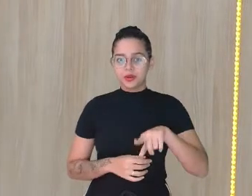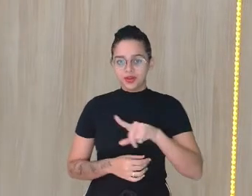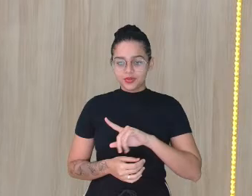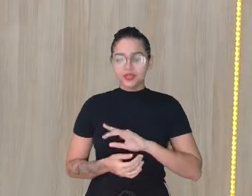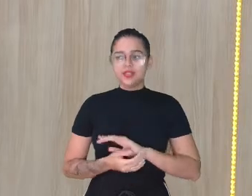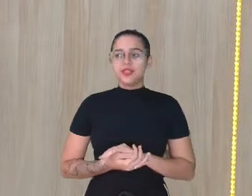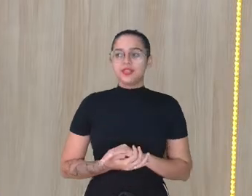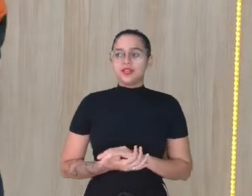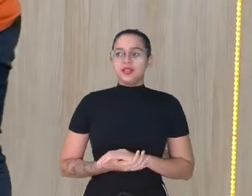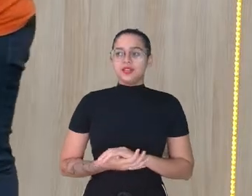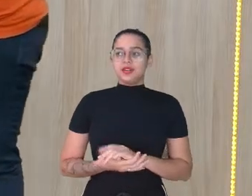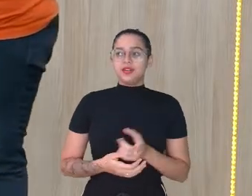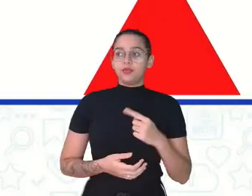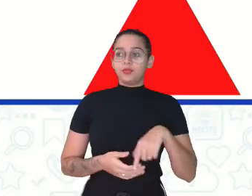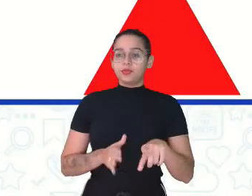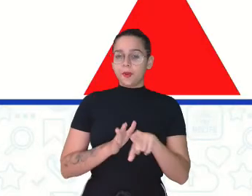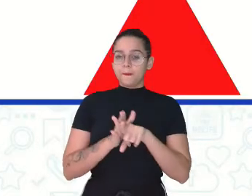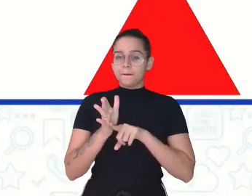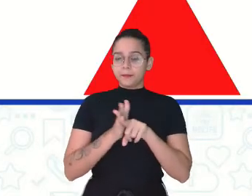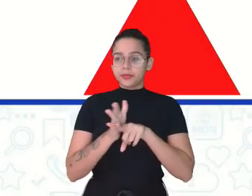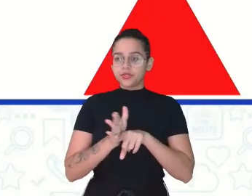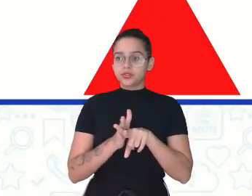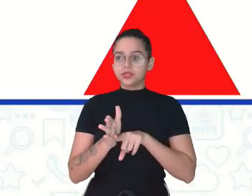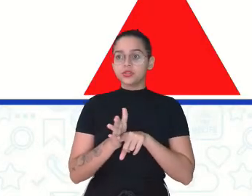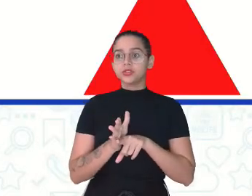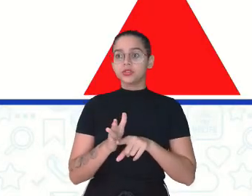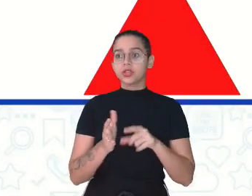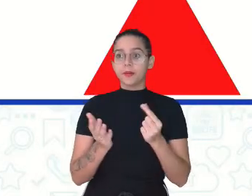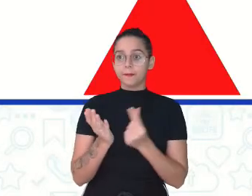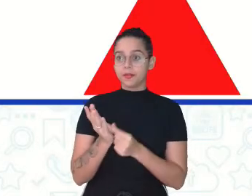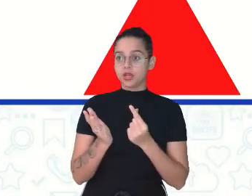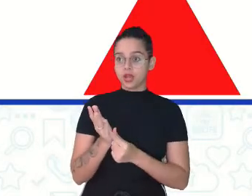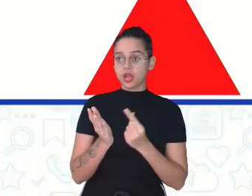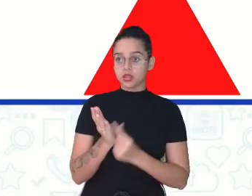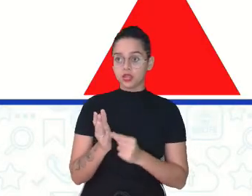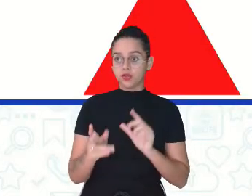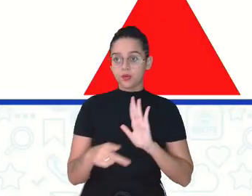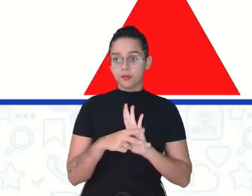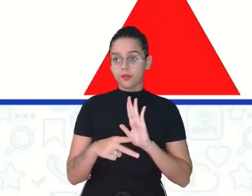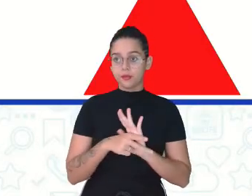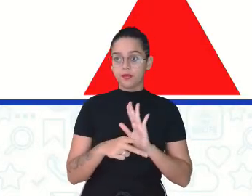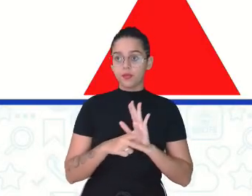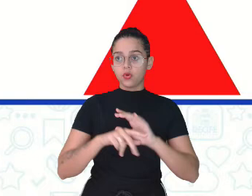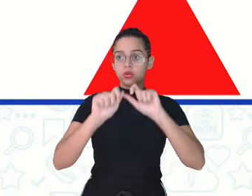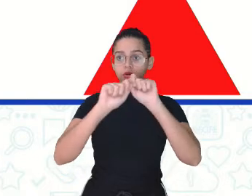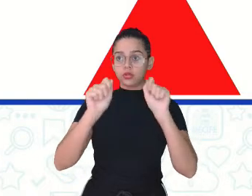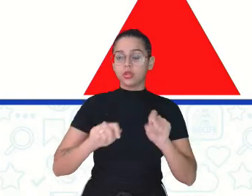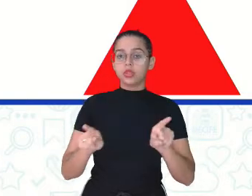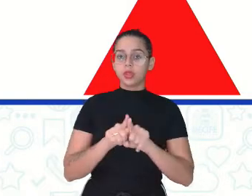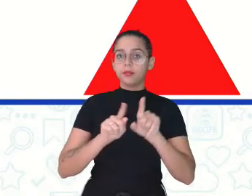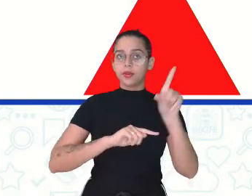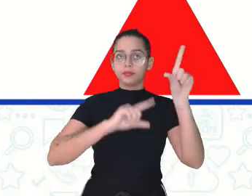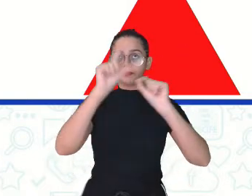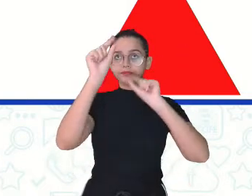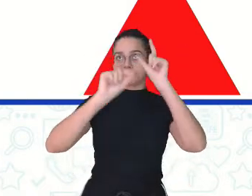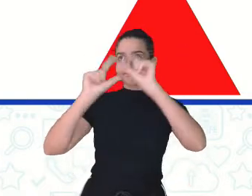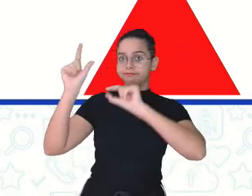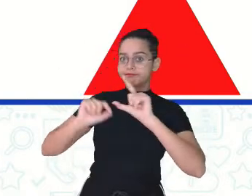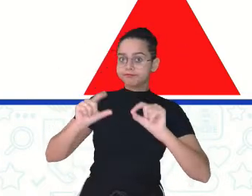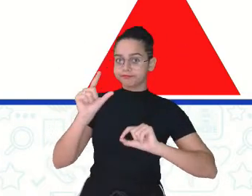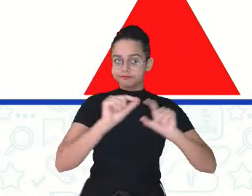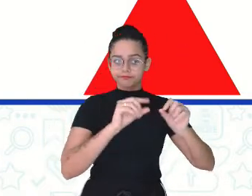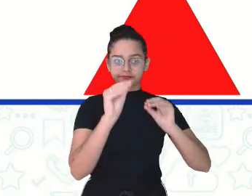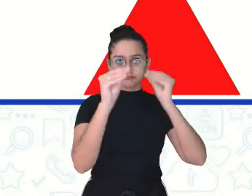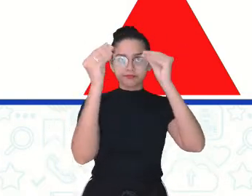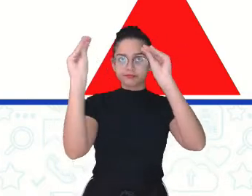vocês. Para vocês pesquisarem aplicativos de arquitetura e decoração. Vocês vão